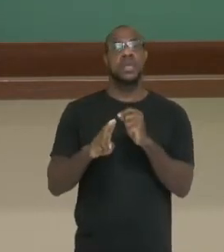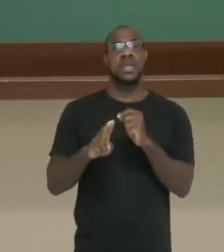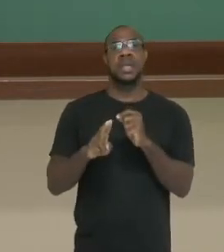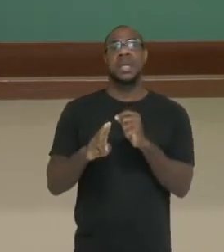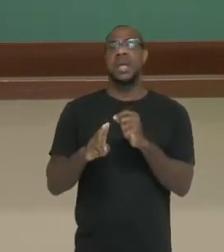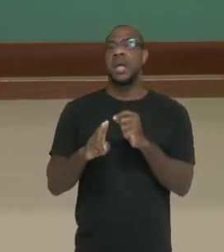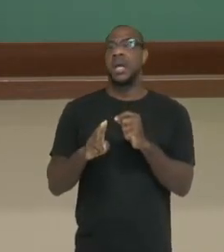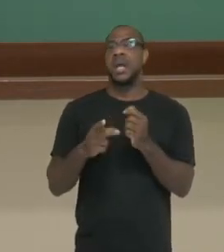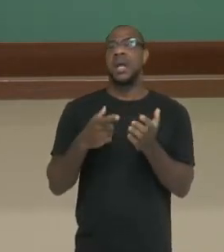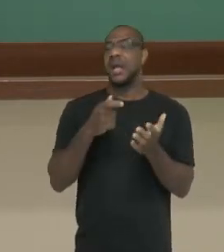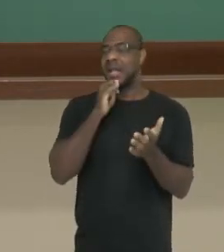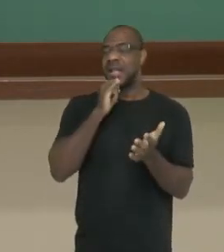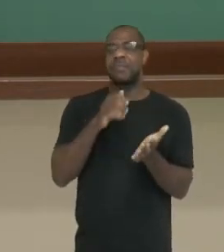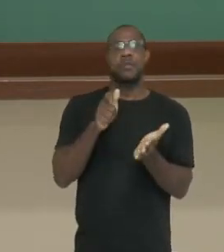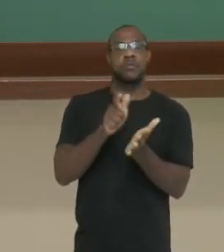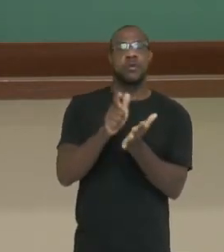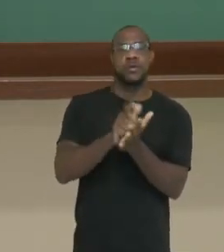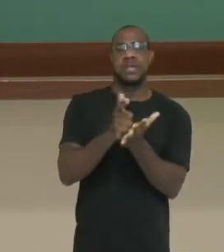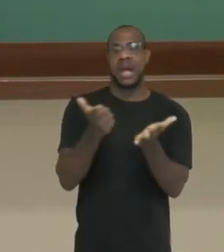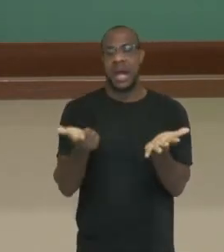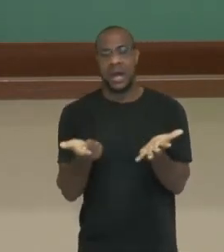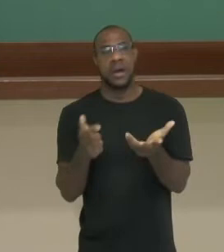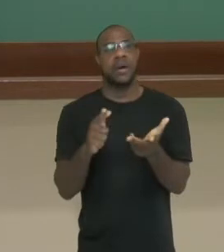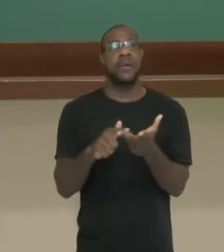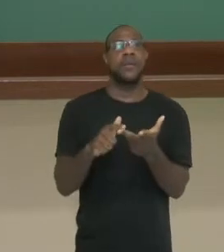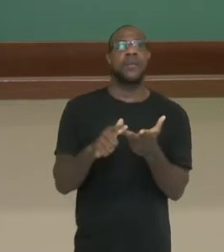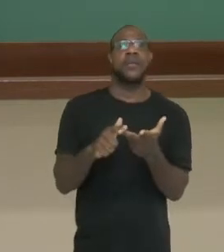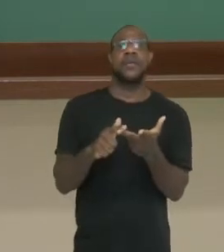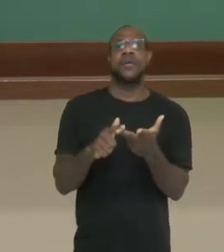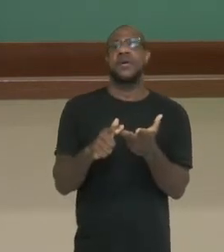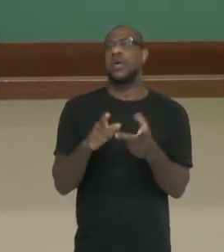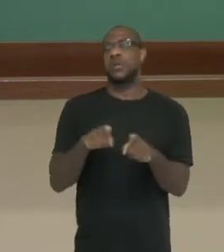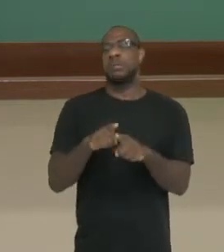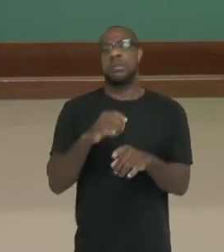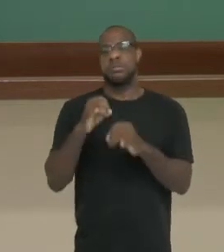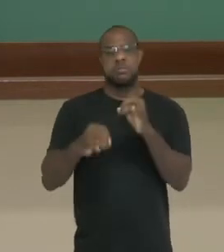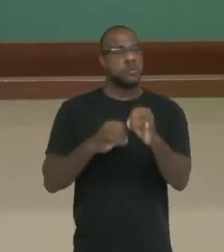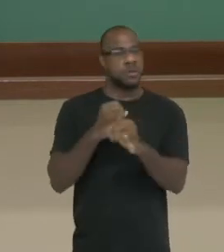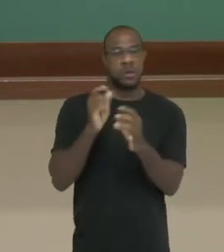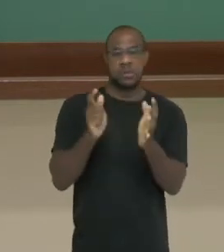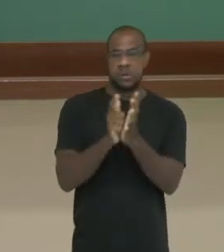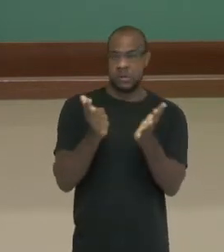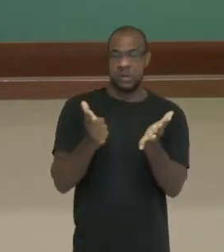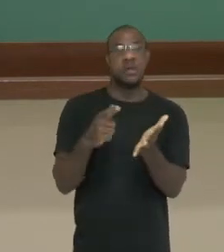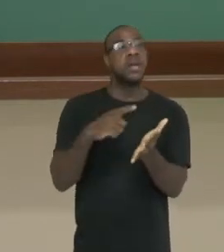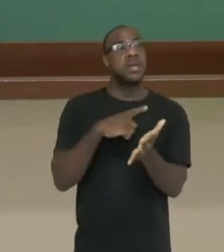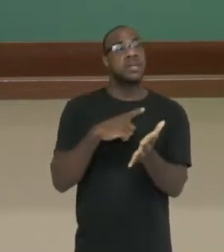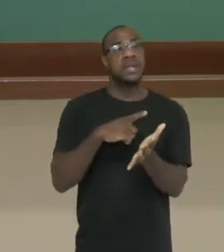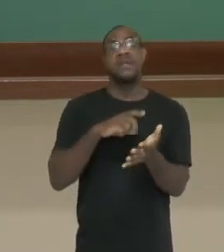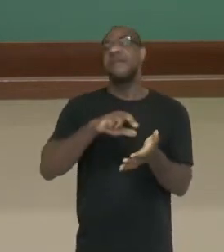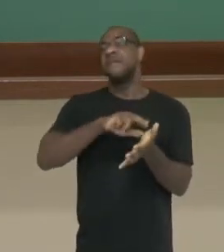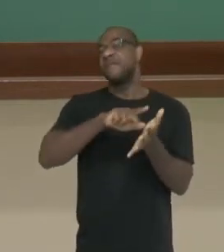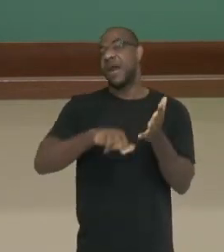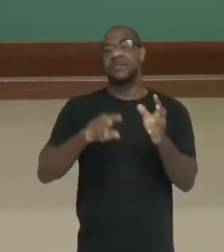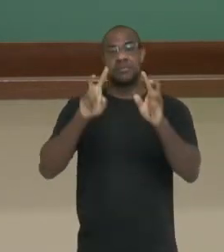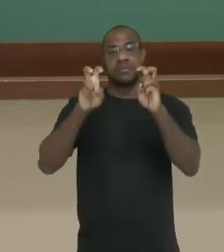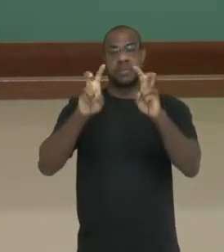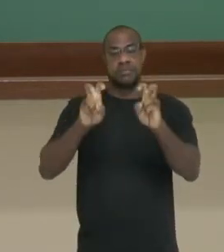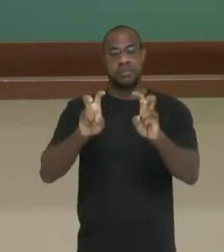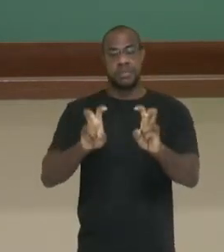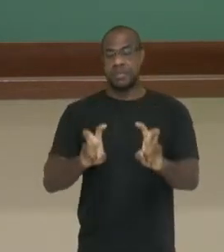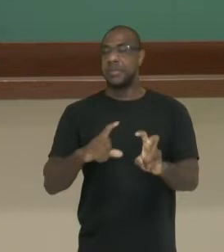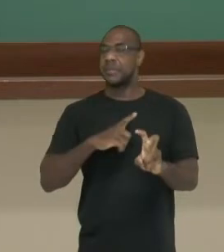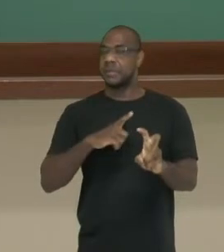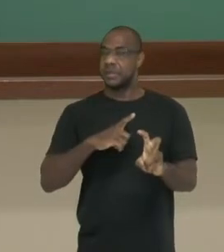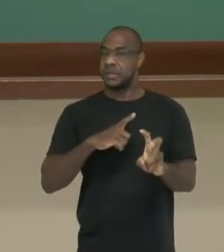jornal impresso, né, ou seja, num jornal virtual aí, ela tem vários subtítulos, né,